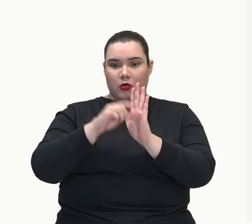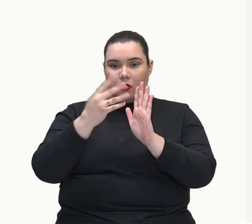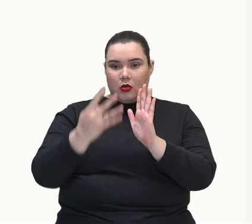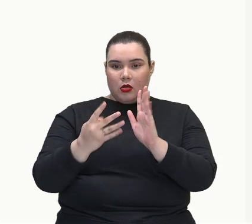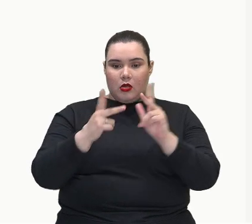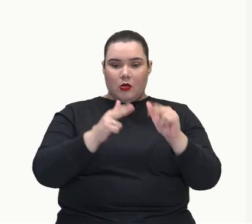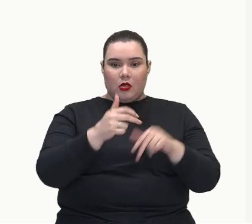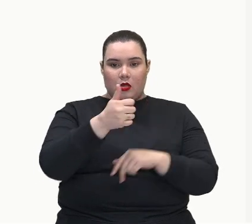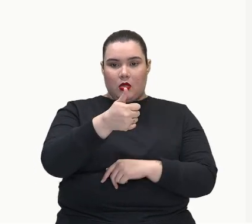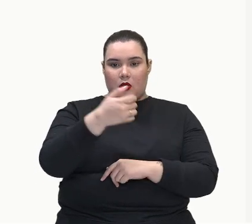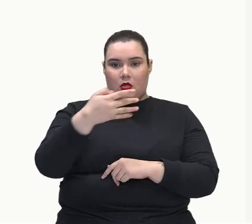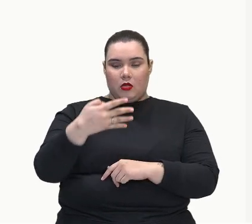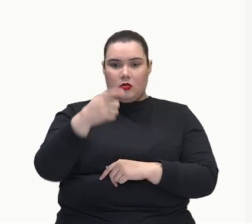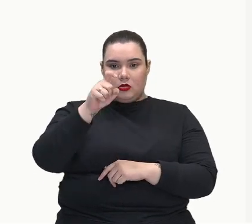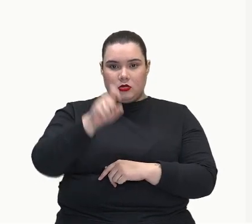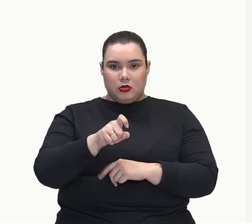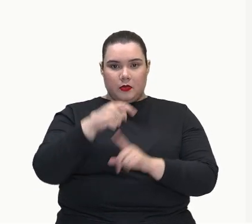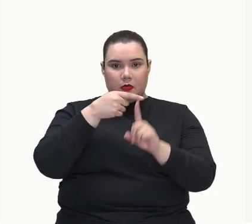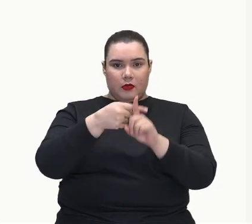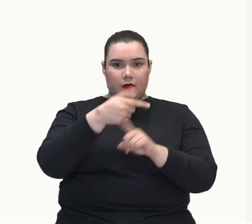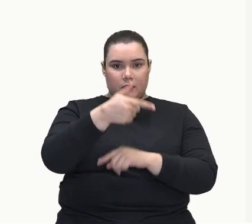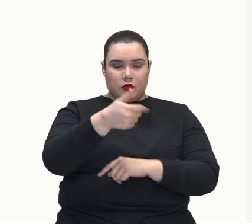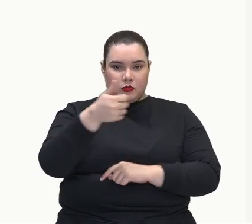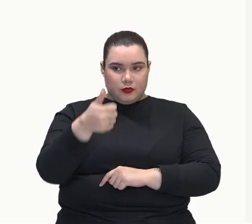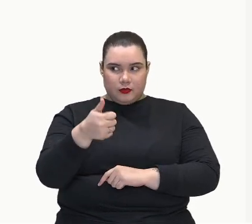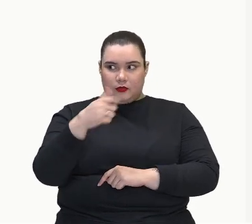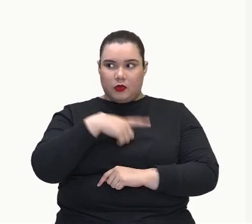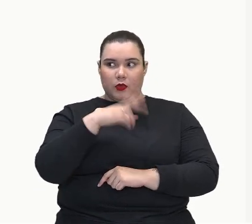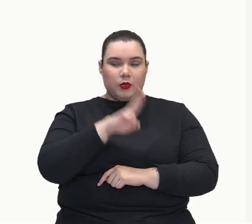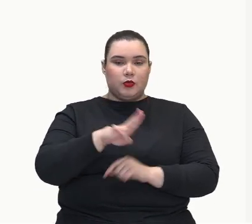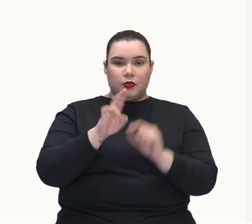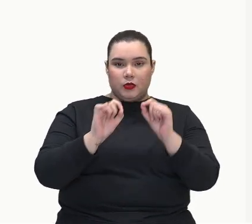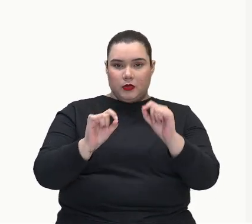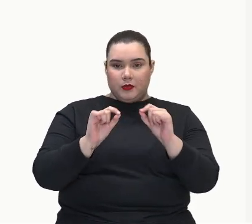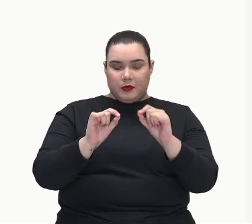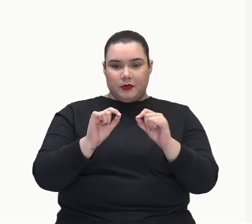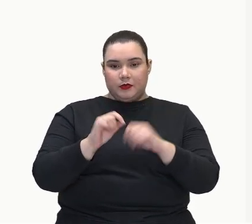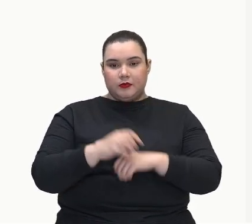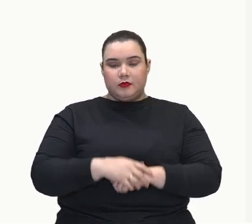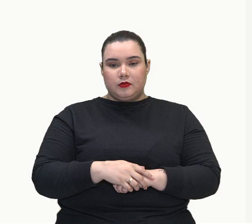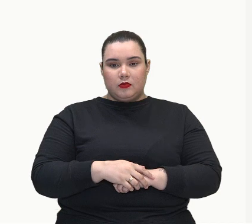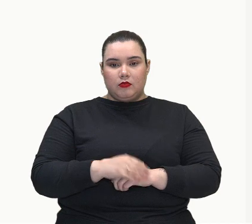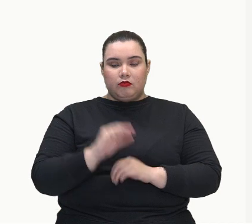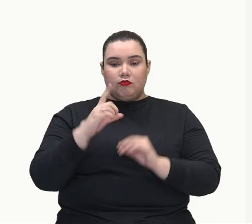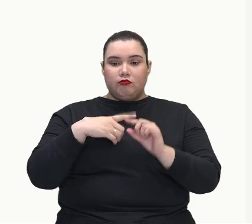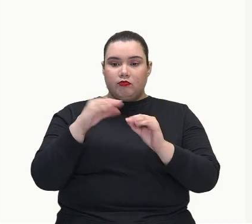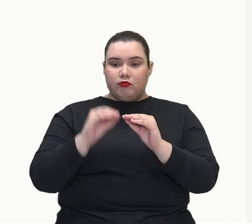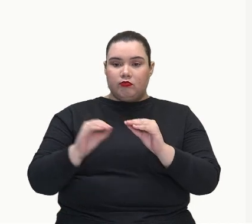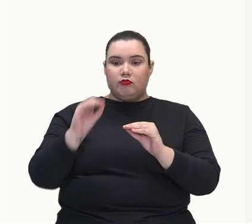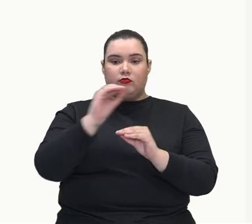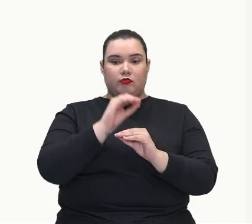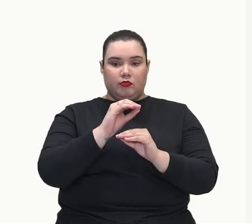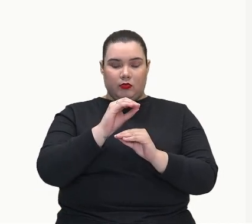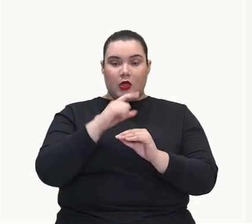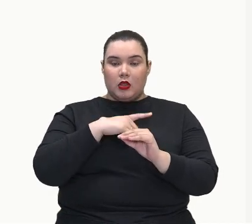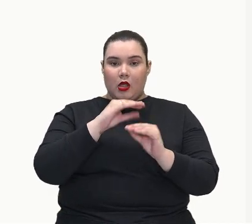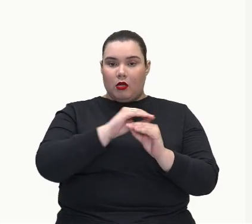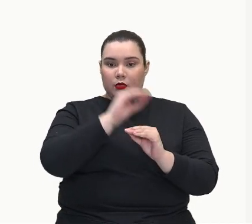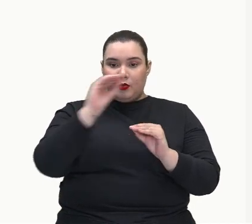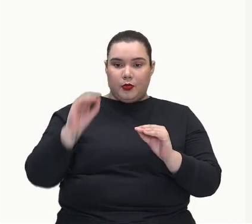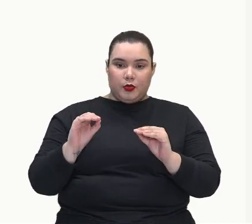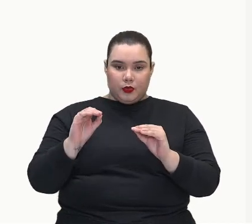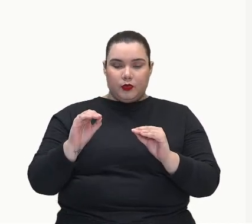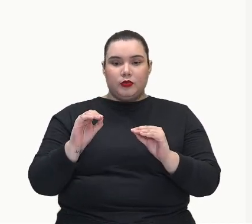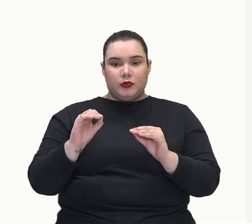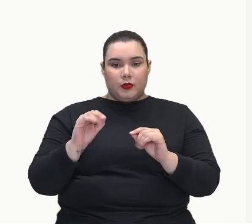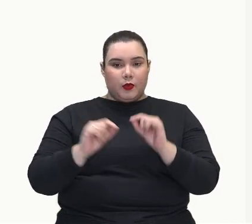a 14x mais 21. E aí, o que a gente vai fazer? Vamos passar para o primeiro membro os valores